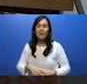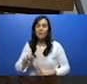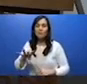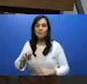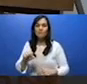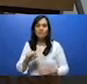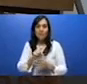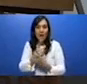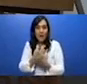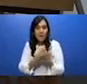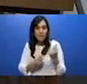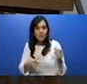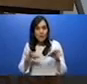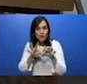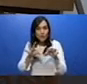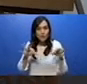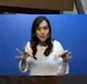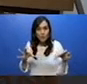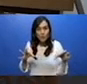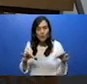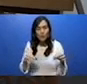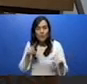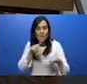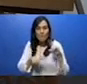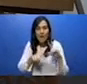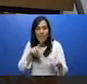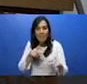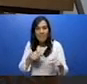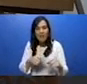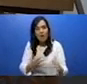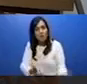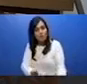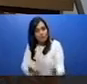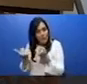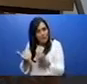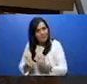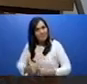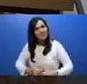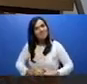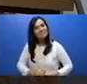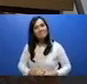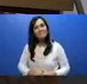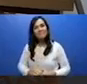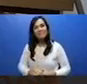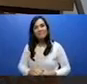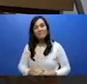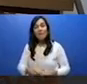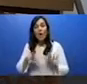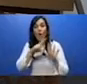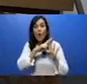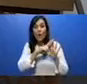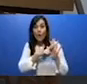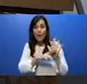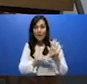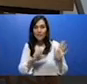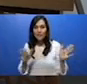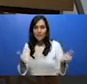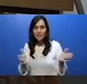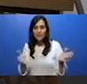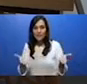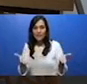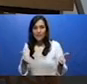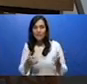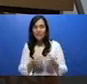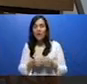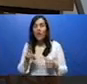número 3, o seu estojo, material, e vamos começar. A nossa rotina de hoje, na